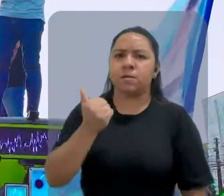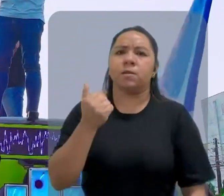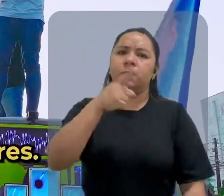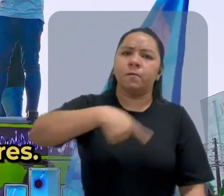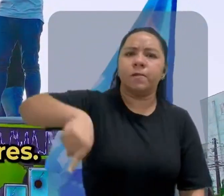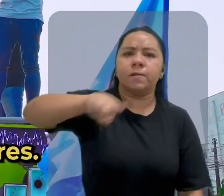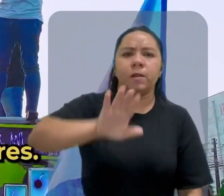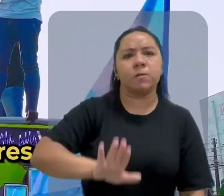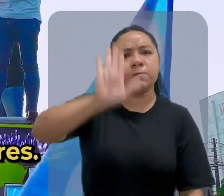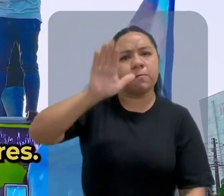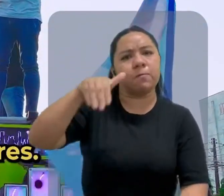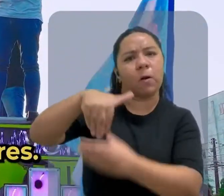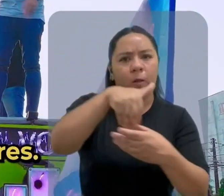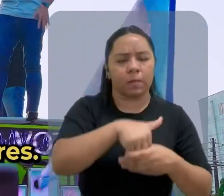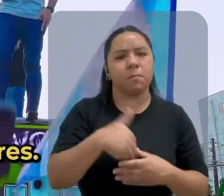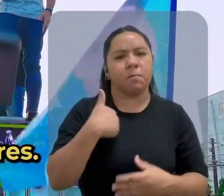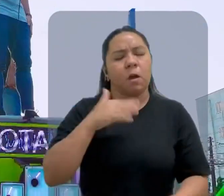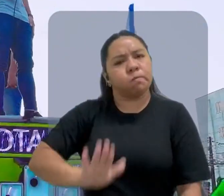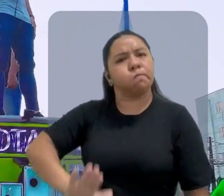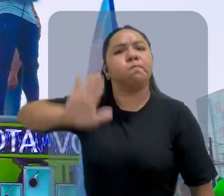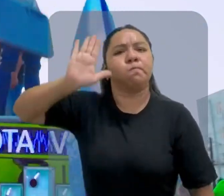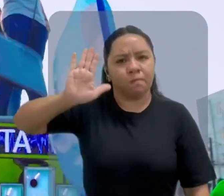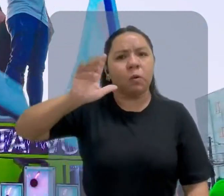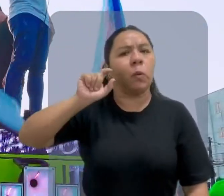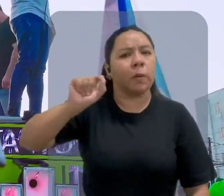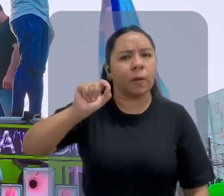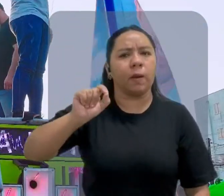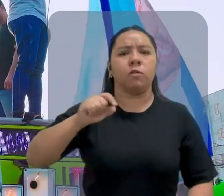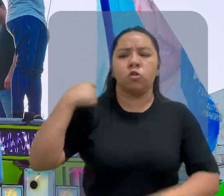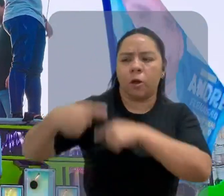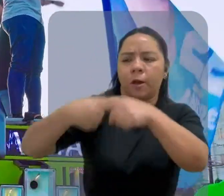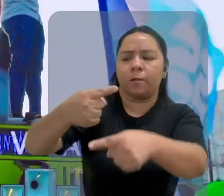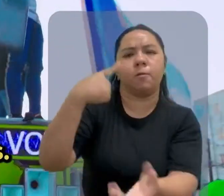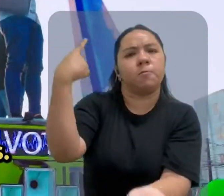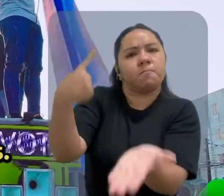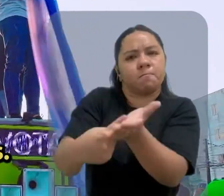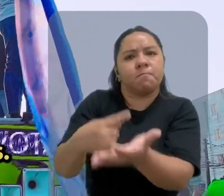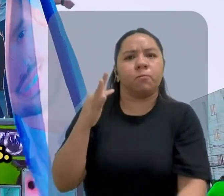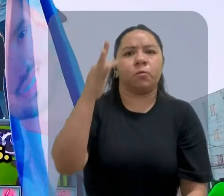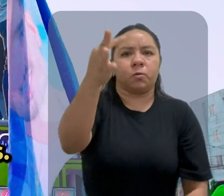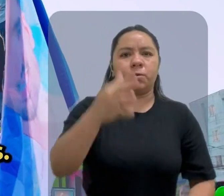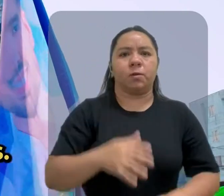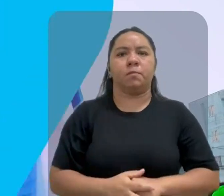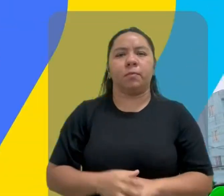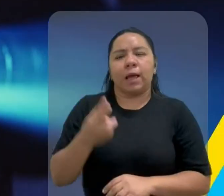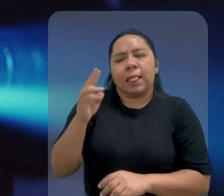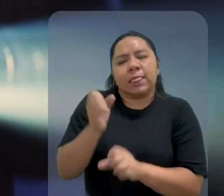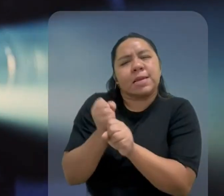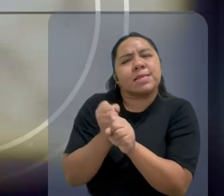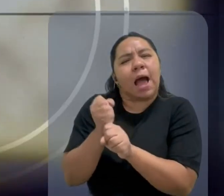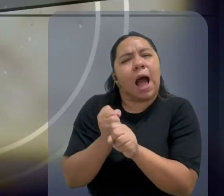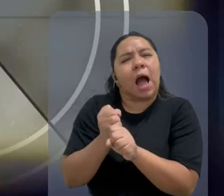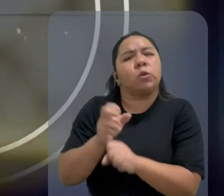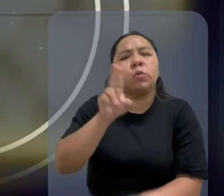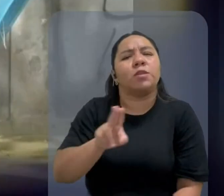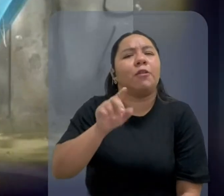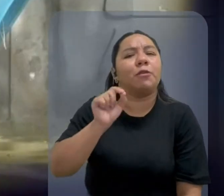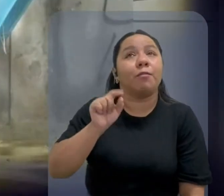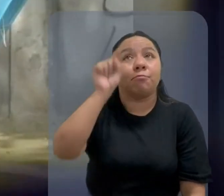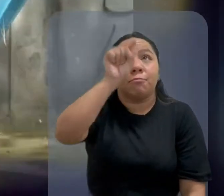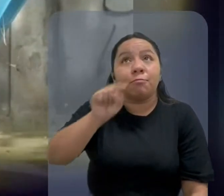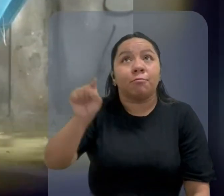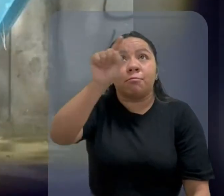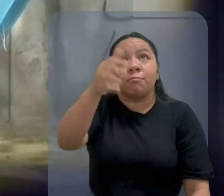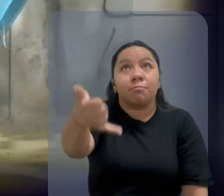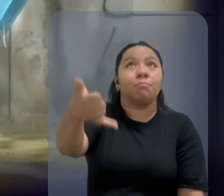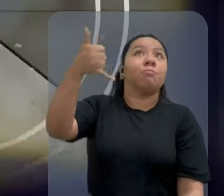compromisso eu tenho com vocês, eleitores. Mas o compromisso maior ainda eu tenho com as gerações futuras. Há 30 anos a gente usava ficha